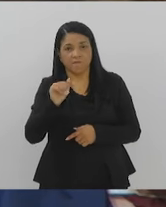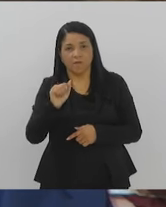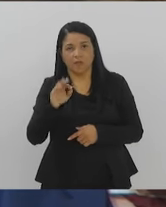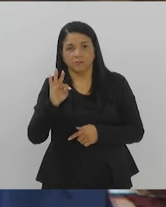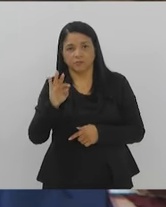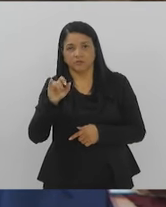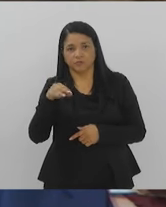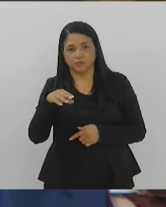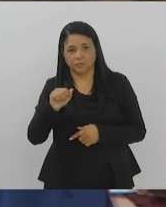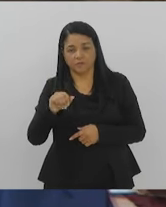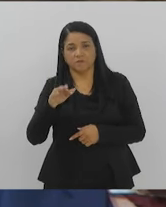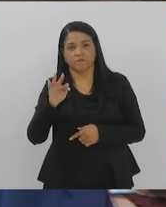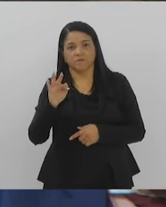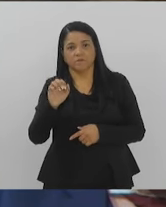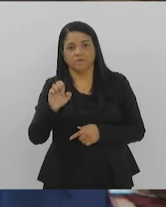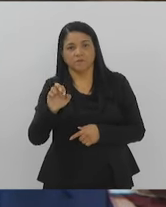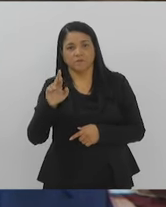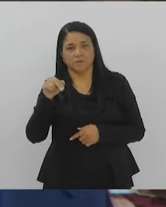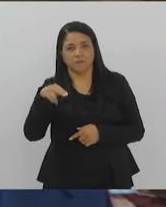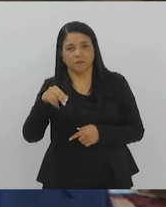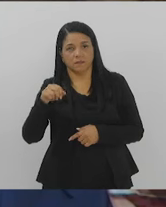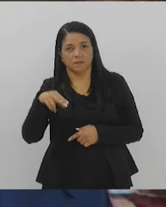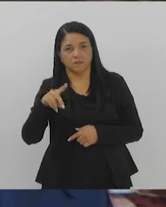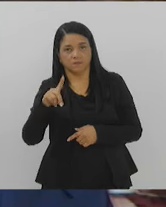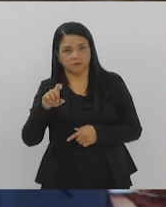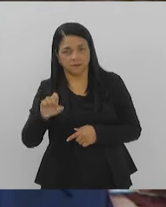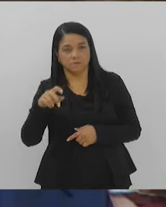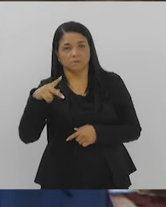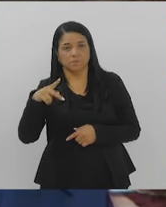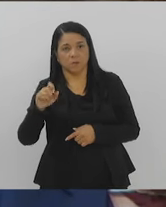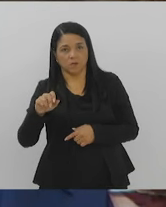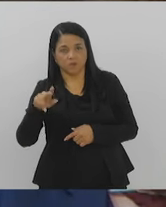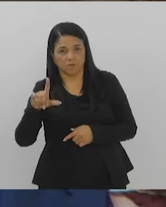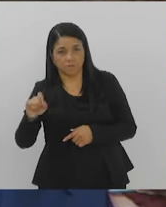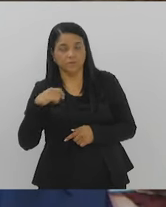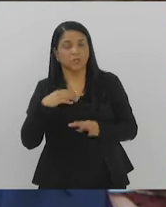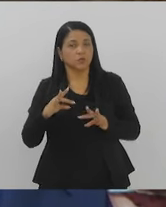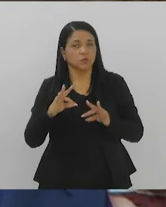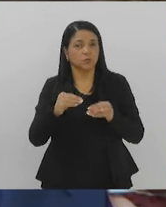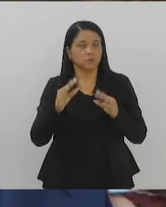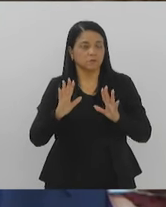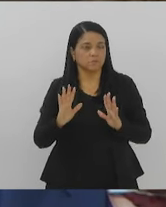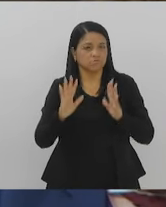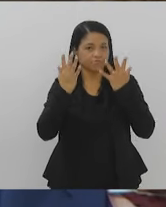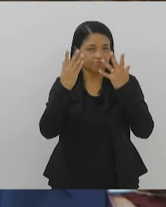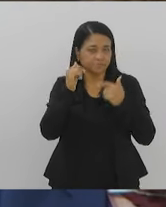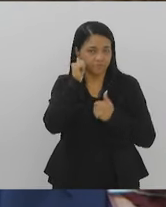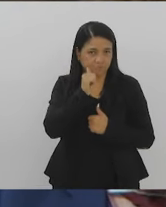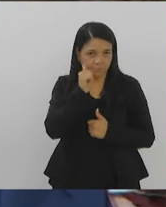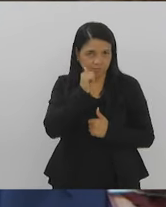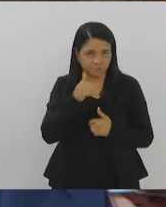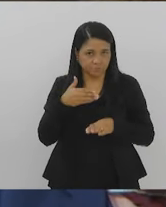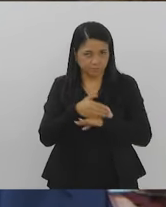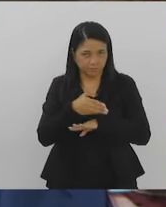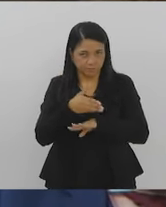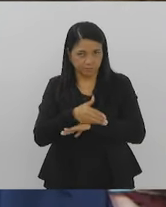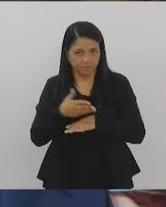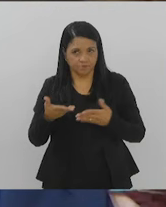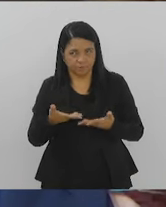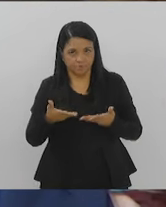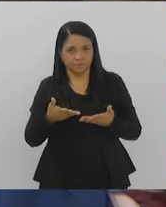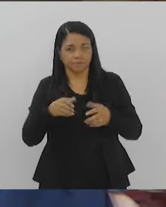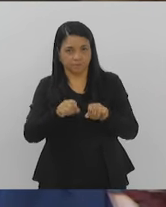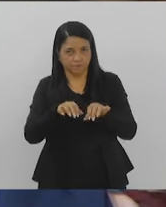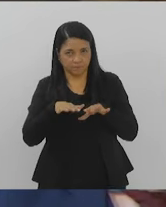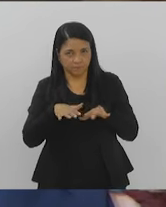Paula, quero saudar a todas as mulheres que estão aqui presentes. Por fim, nessa